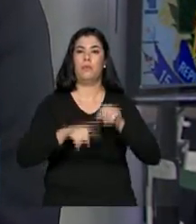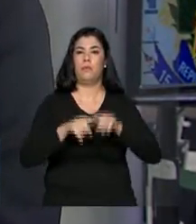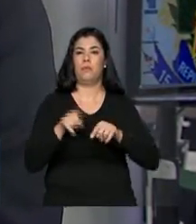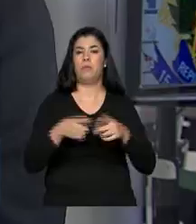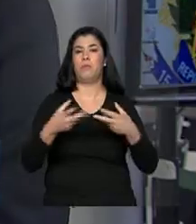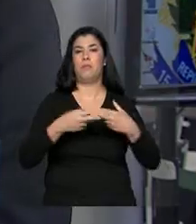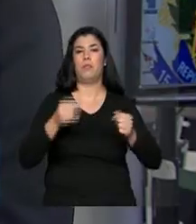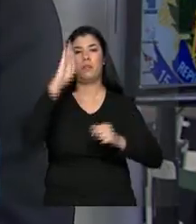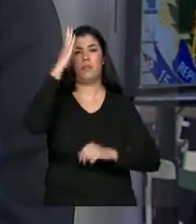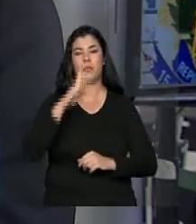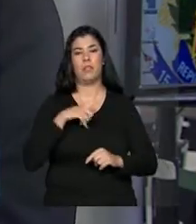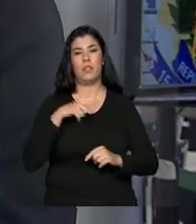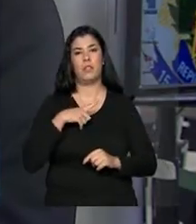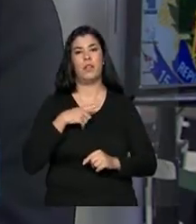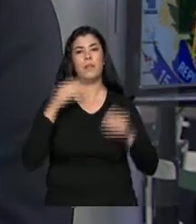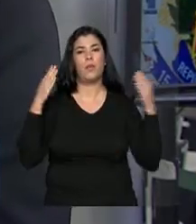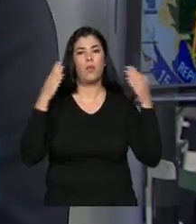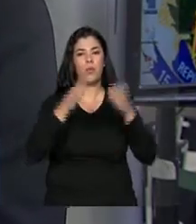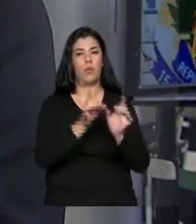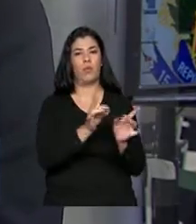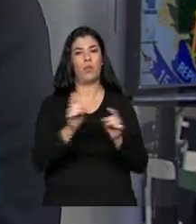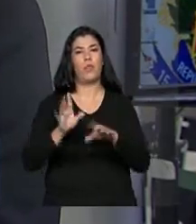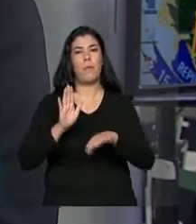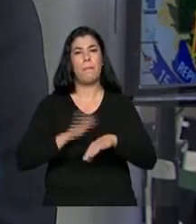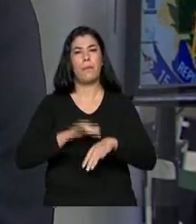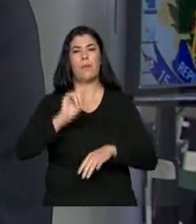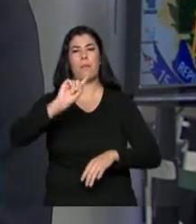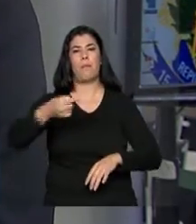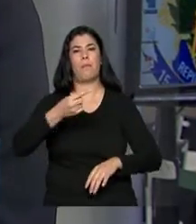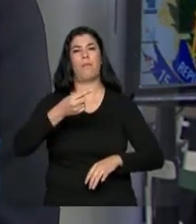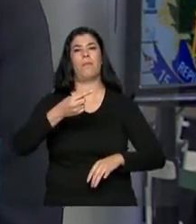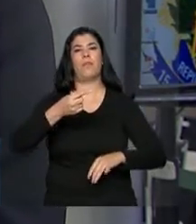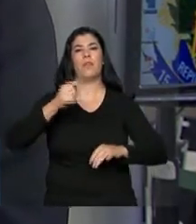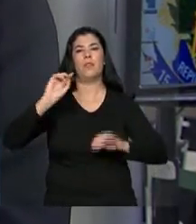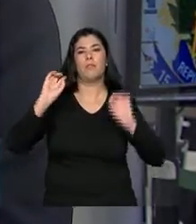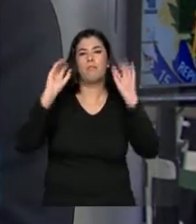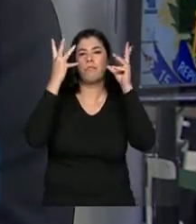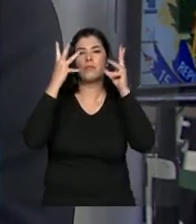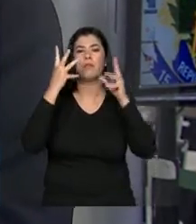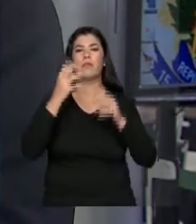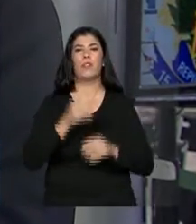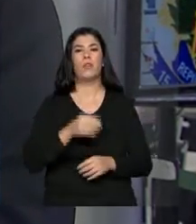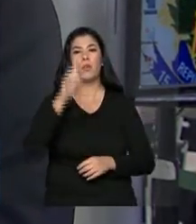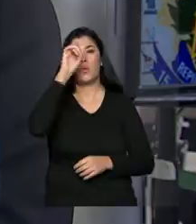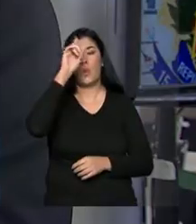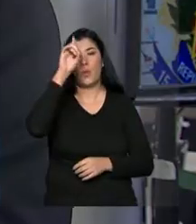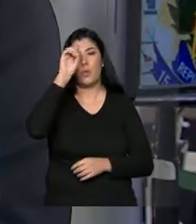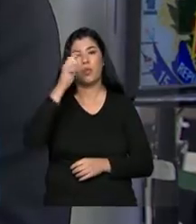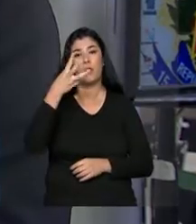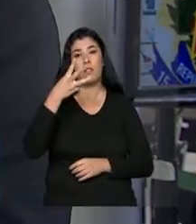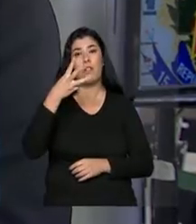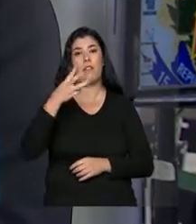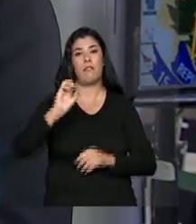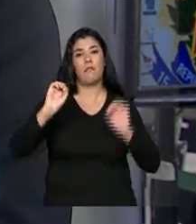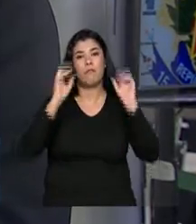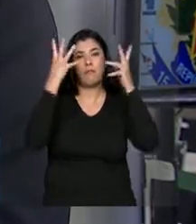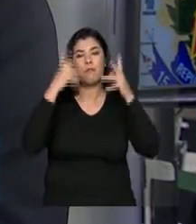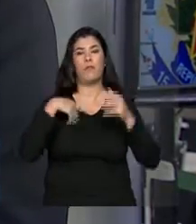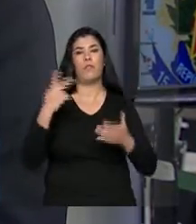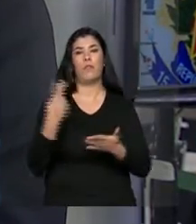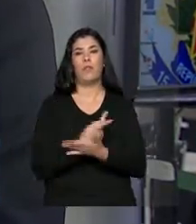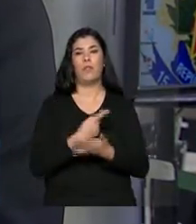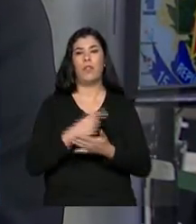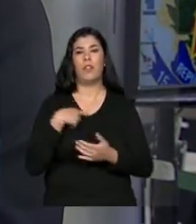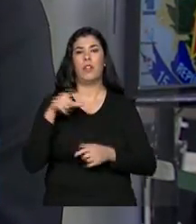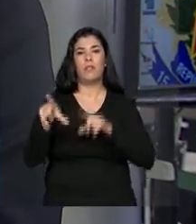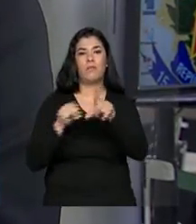promoção comercial. Nós temos mais de 1000 eventos pelo mundo, são praticamente 3 eventos por dia, onde nós colocamos